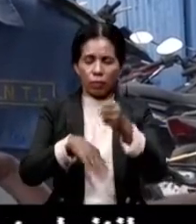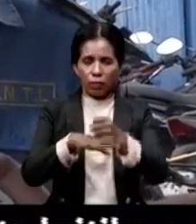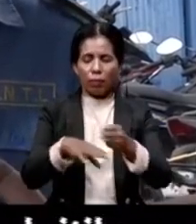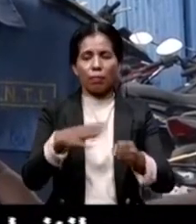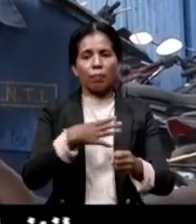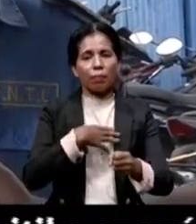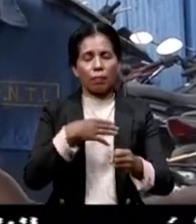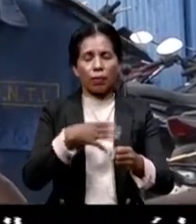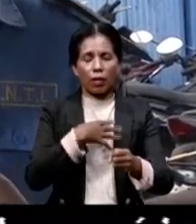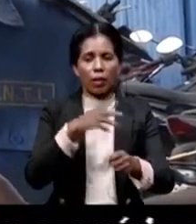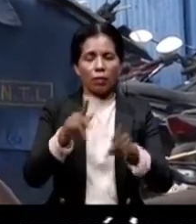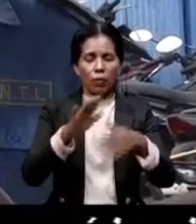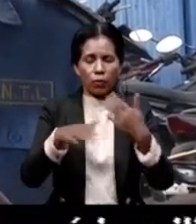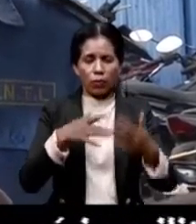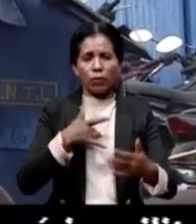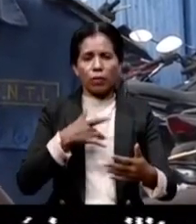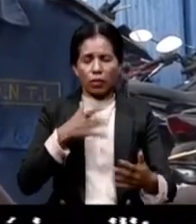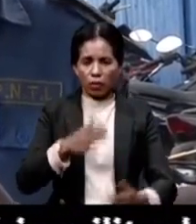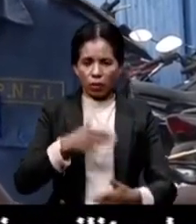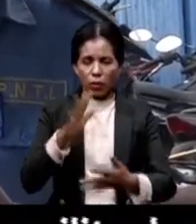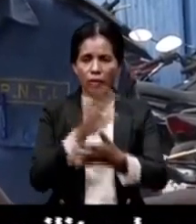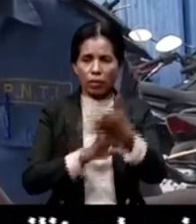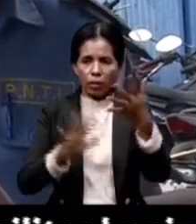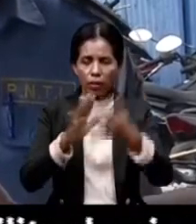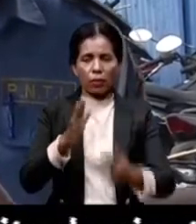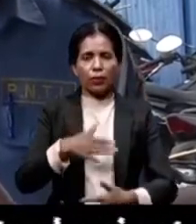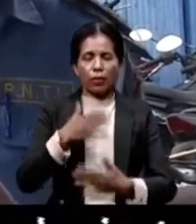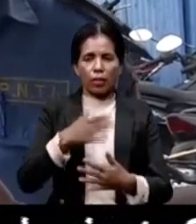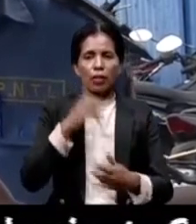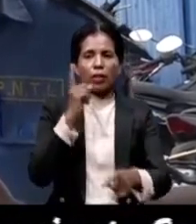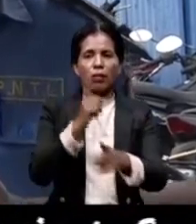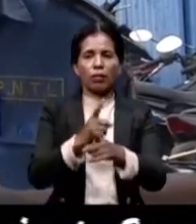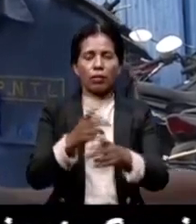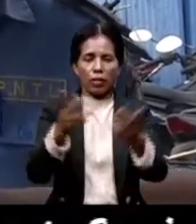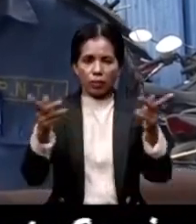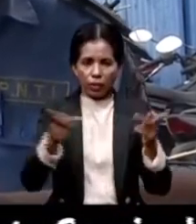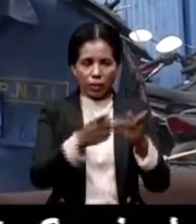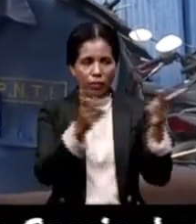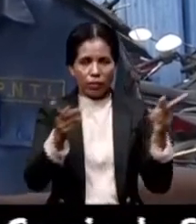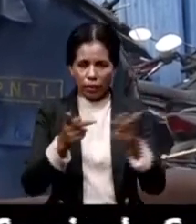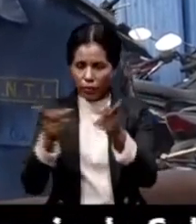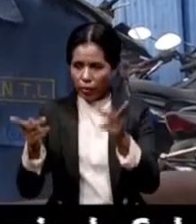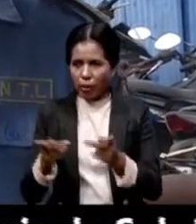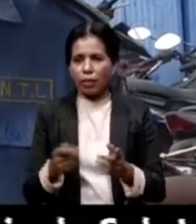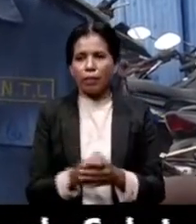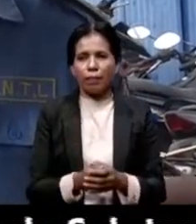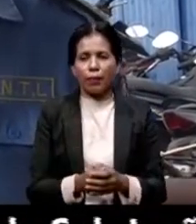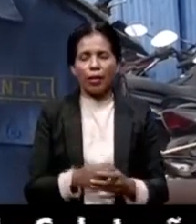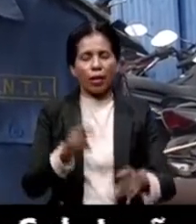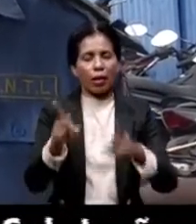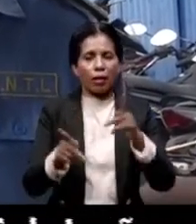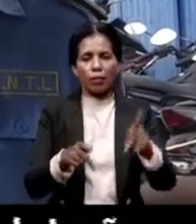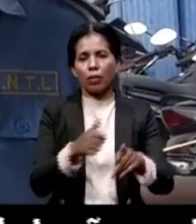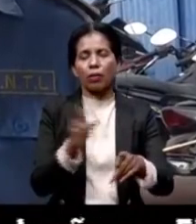hot-hotu, antusiasmo, depois celebra, contente, iha baris-baris, i balu hirak nebe